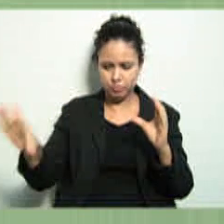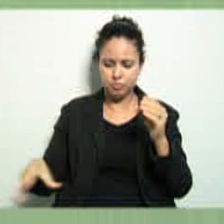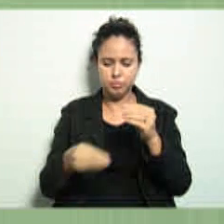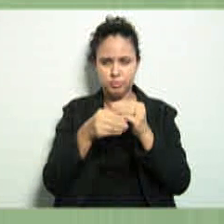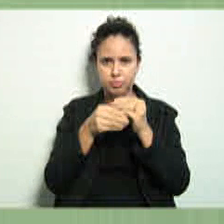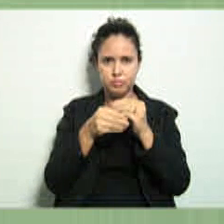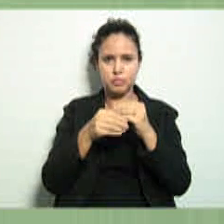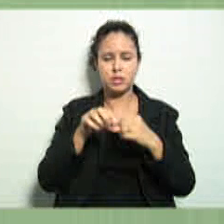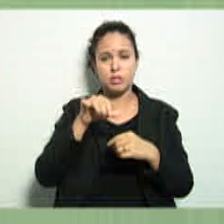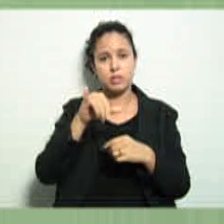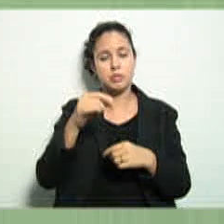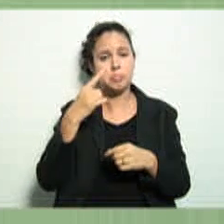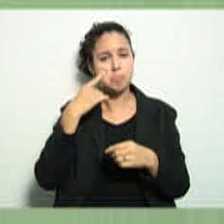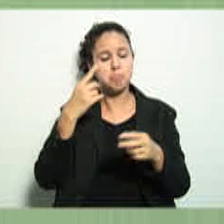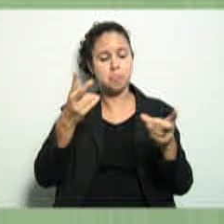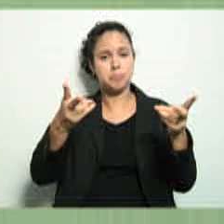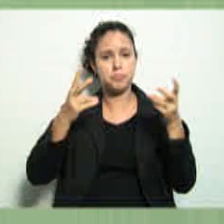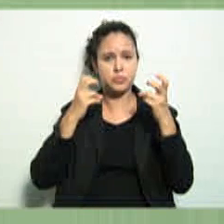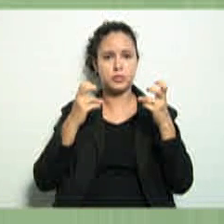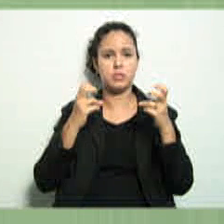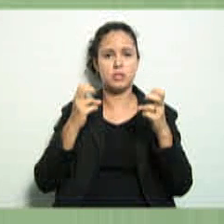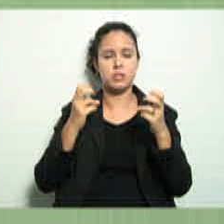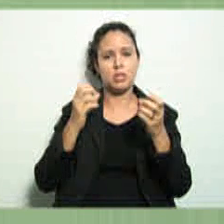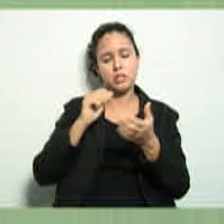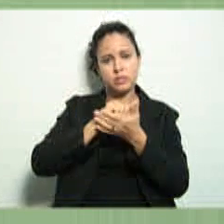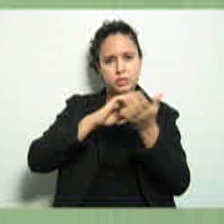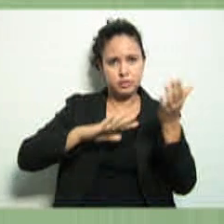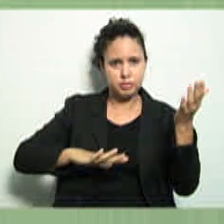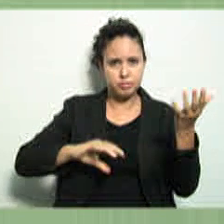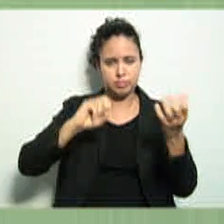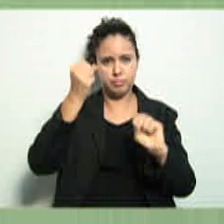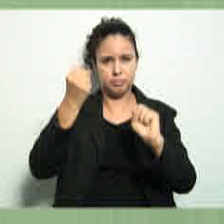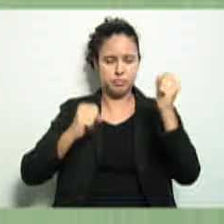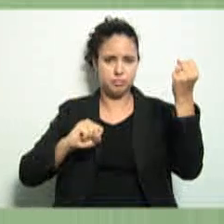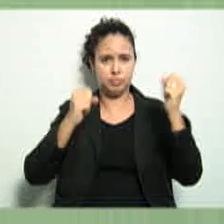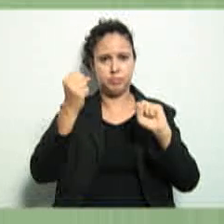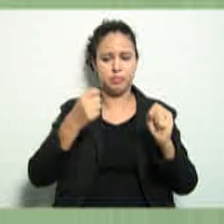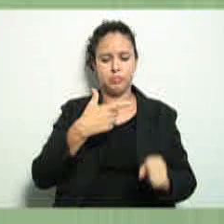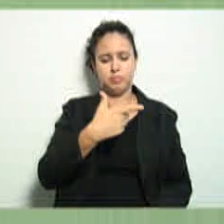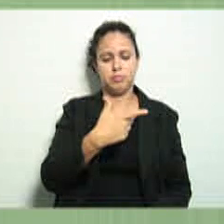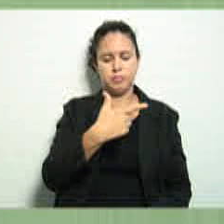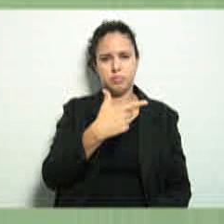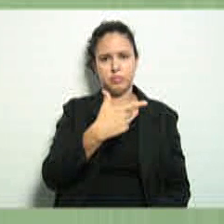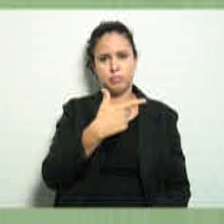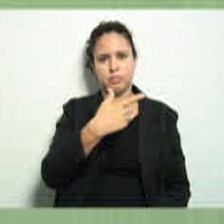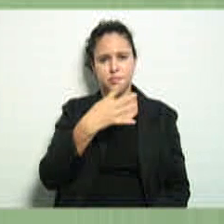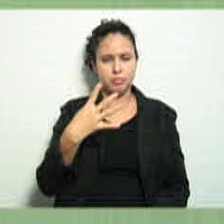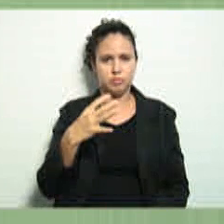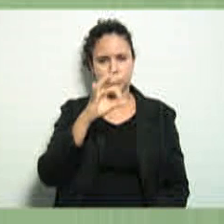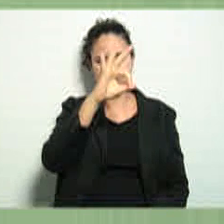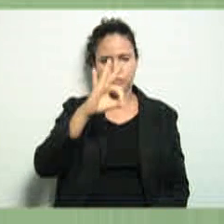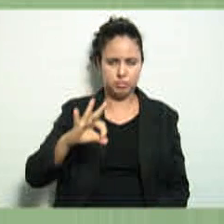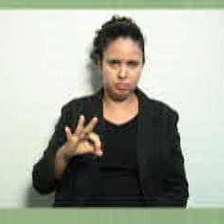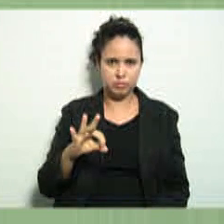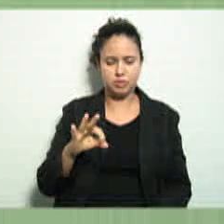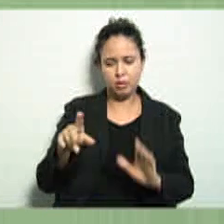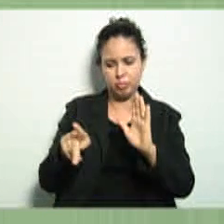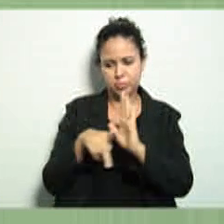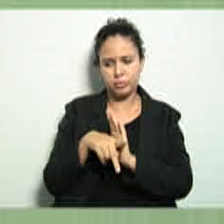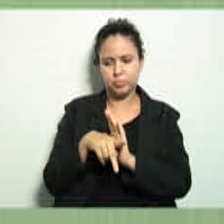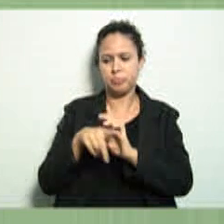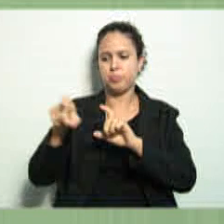Se olharmos as atividades industriais, 24,4% delas se devem à